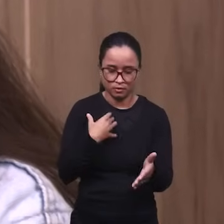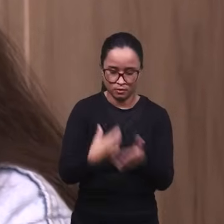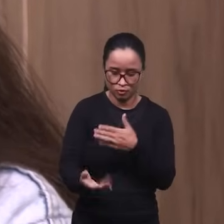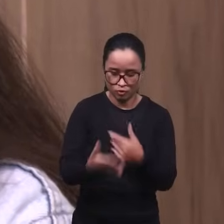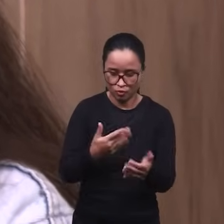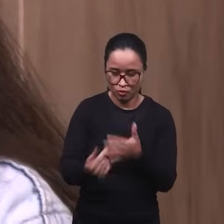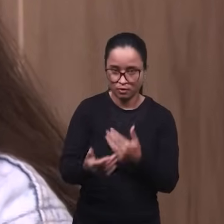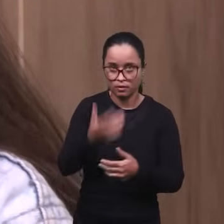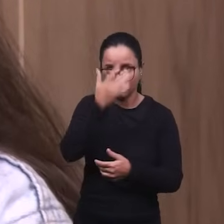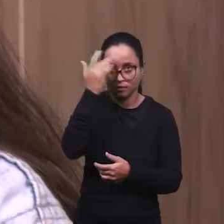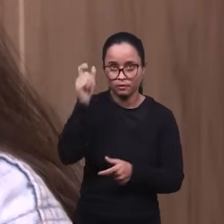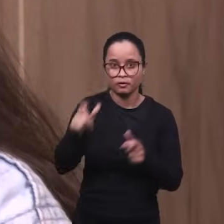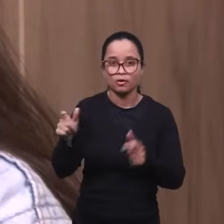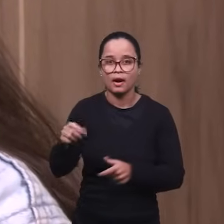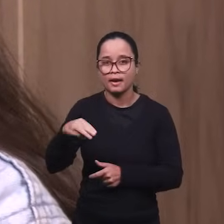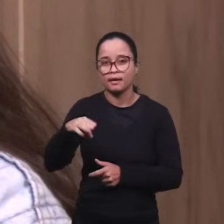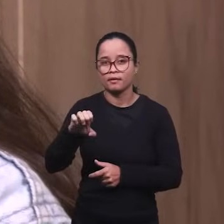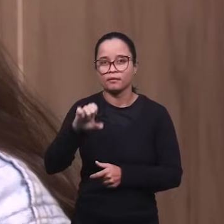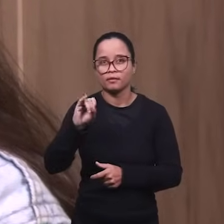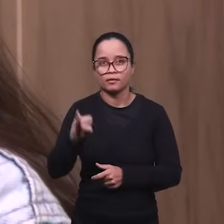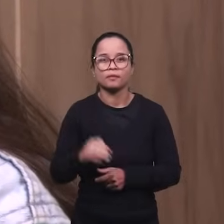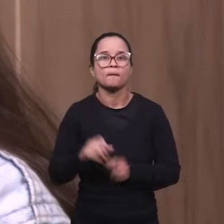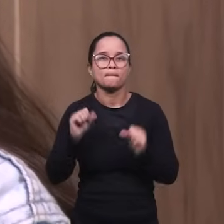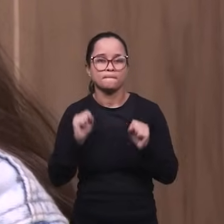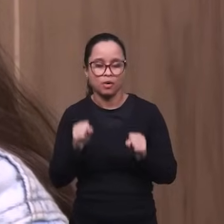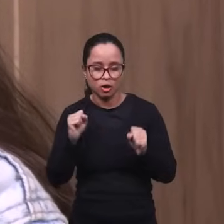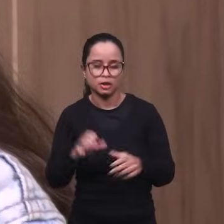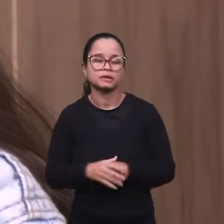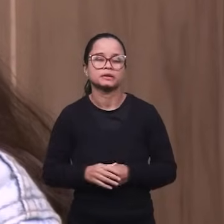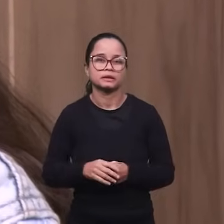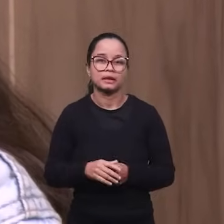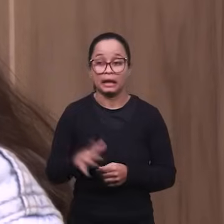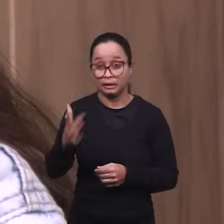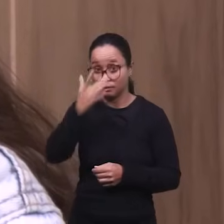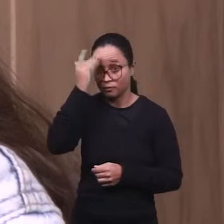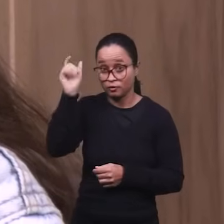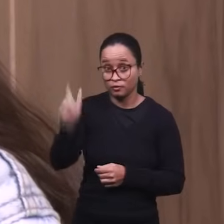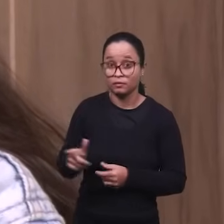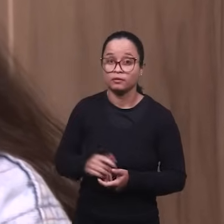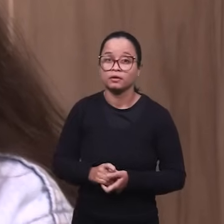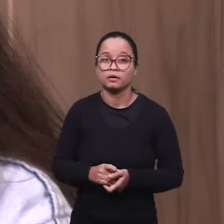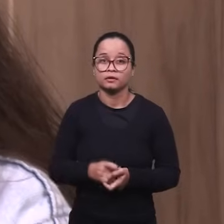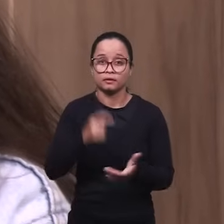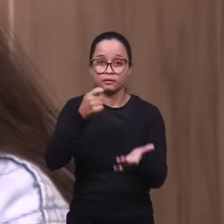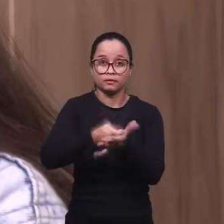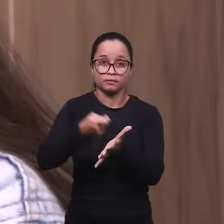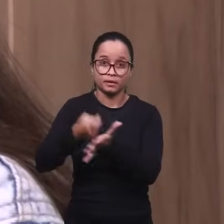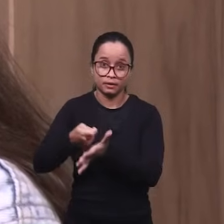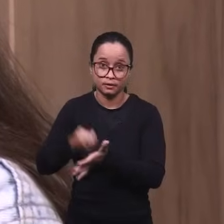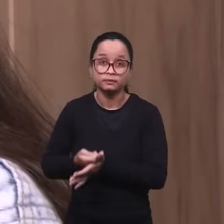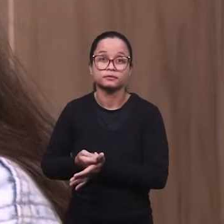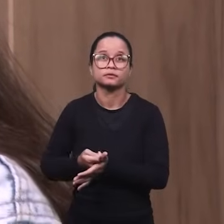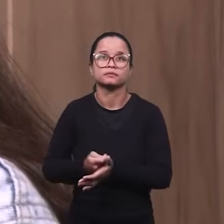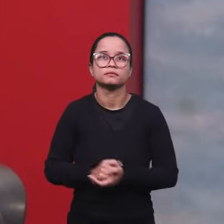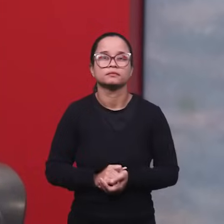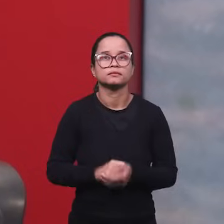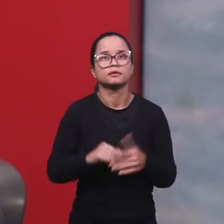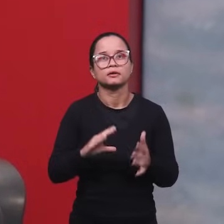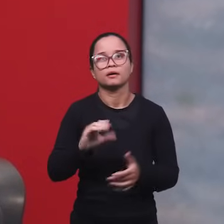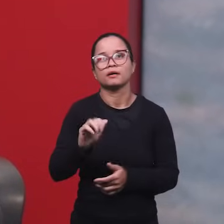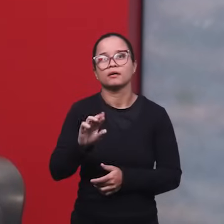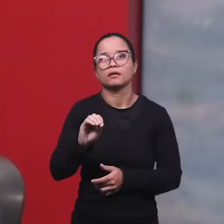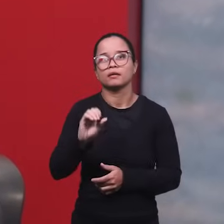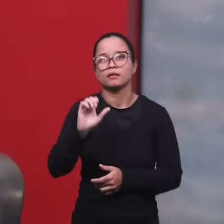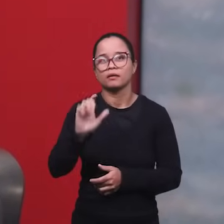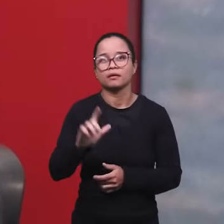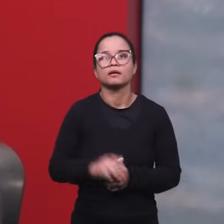qualquer pessoa que é MEI, a gente pode considerar que essa pessoa ela automaticamente já está contribuindo?